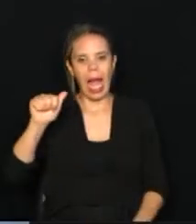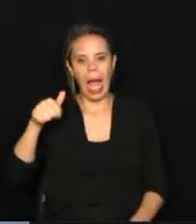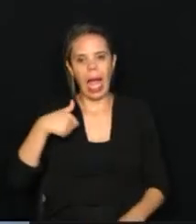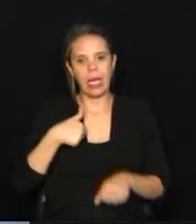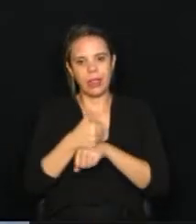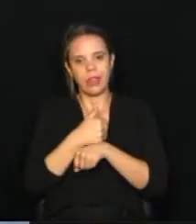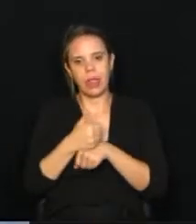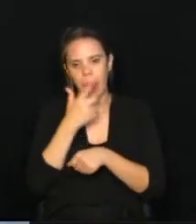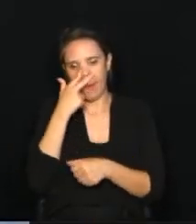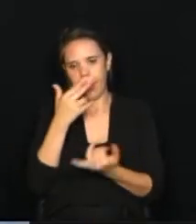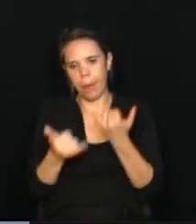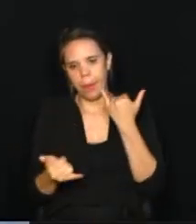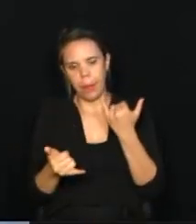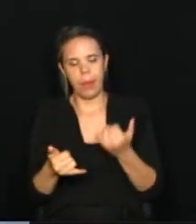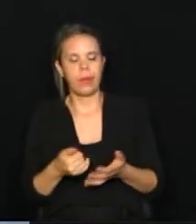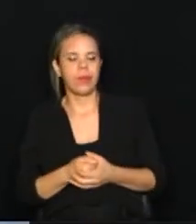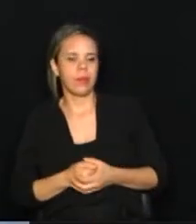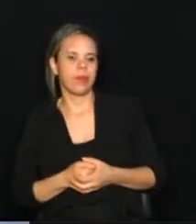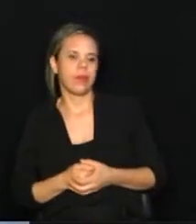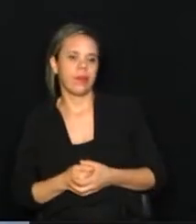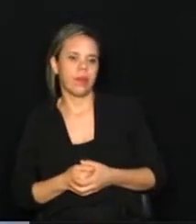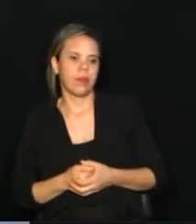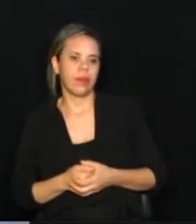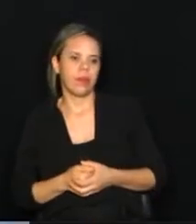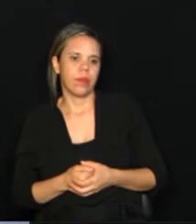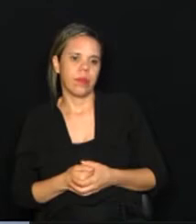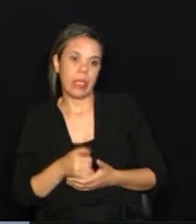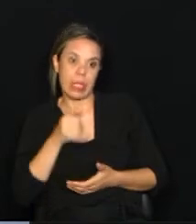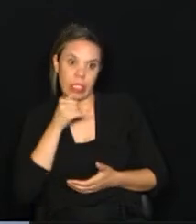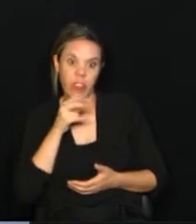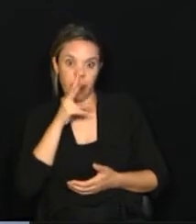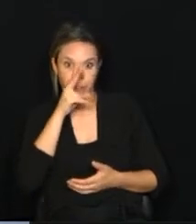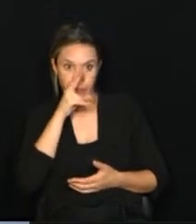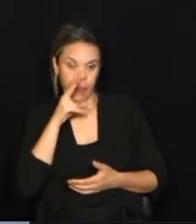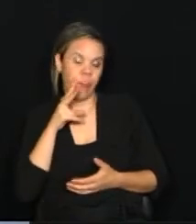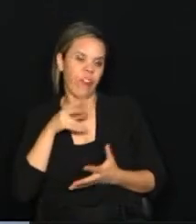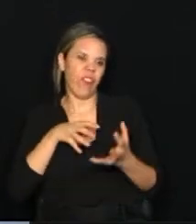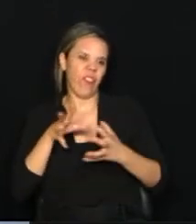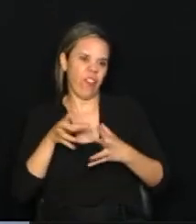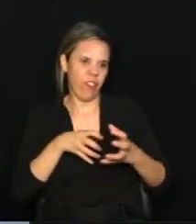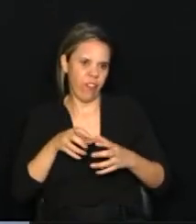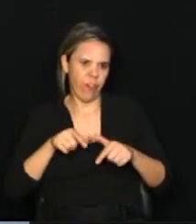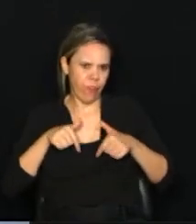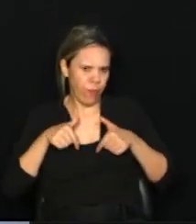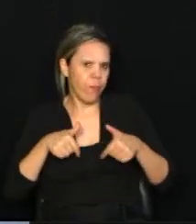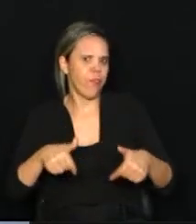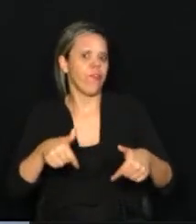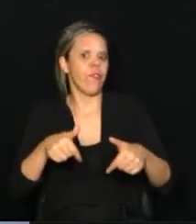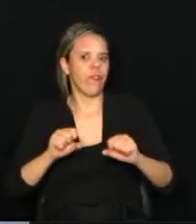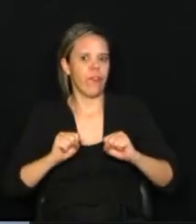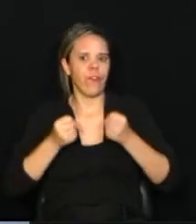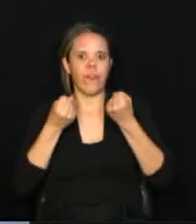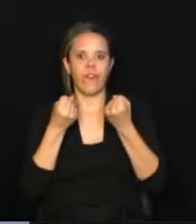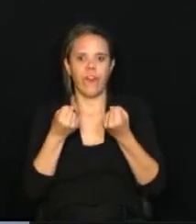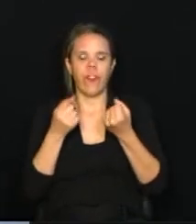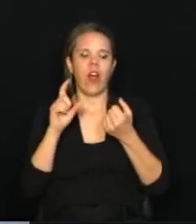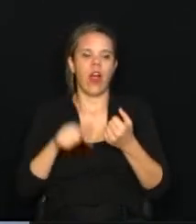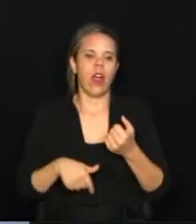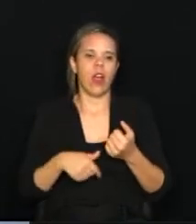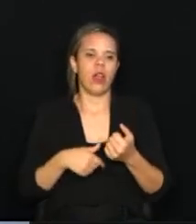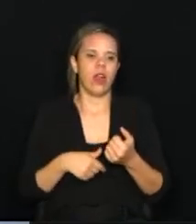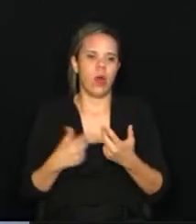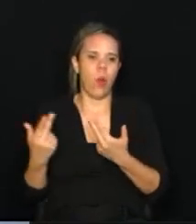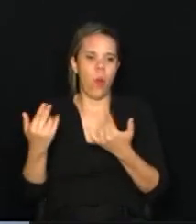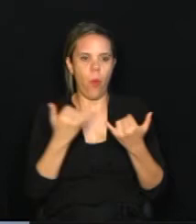bem parecido, é um jogo bastante ofensivo e com defesa muito forte, né? Então é praticamente